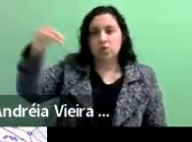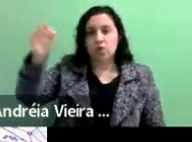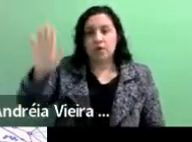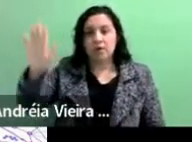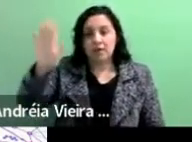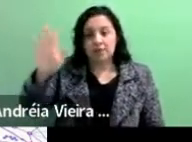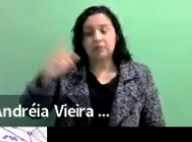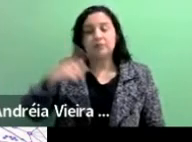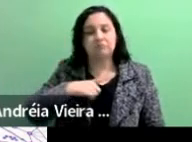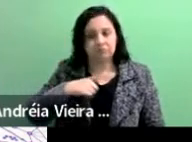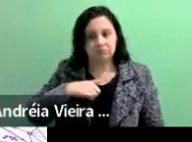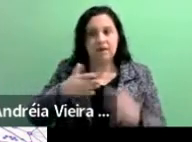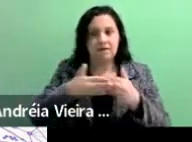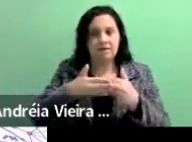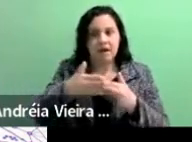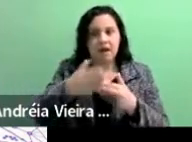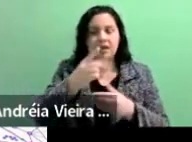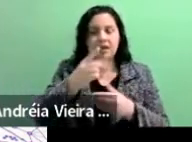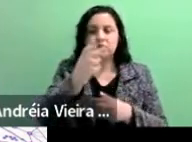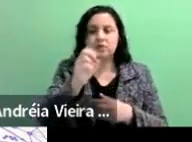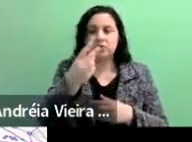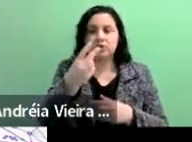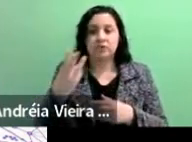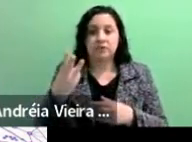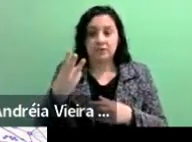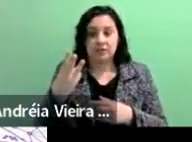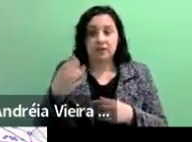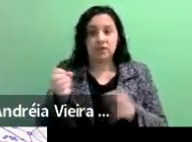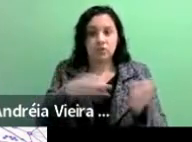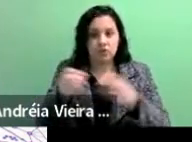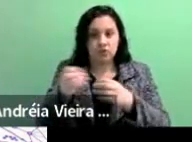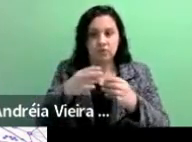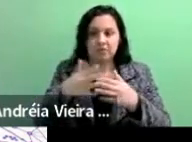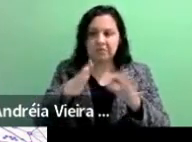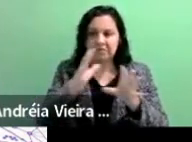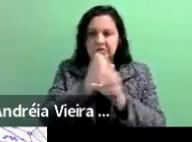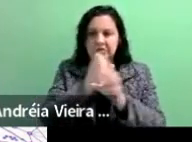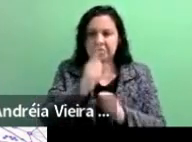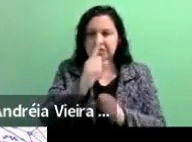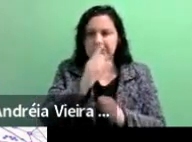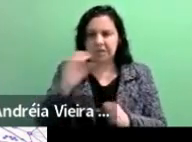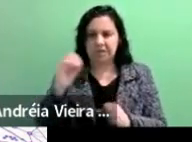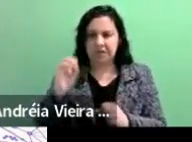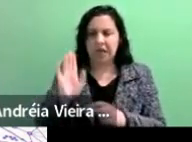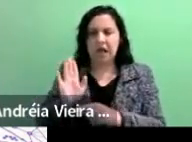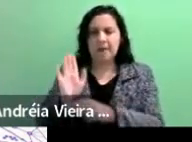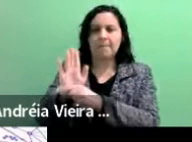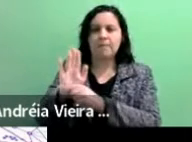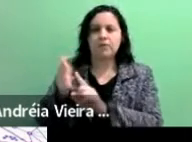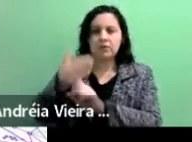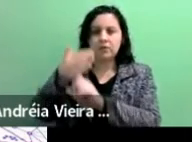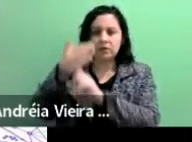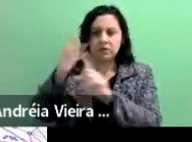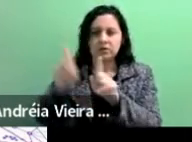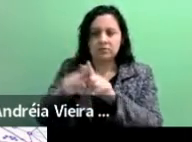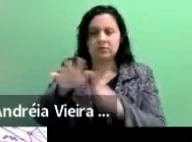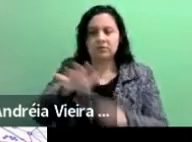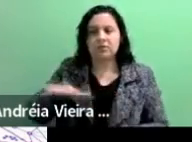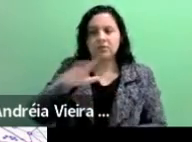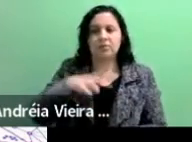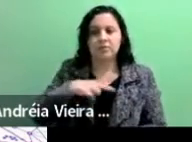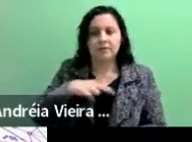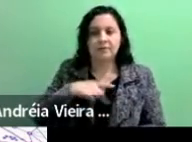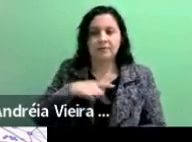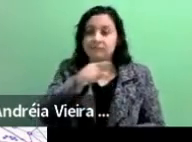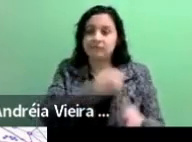unidades a partir do ano que vem apoiando e desenvolvendo tecnologias para o setor privado. Esse número já está